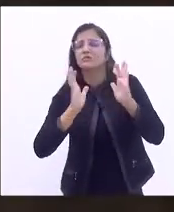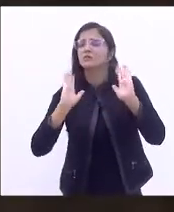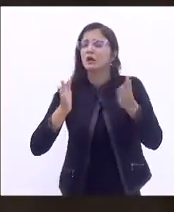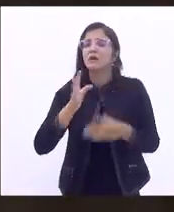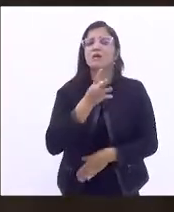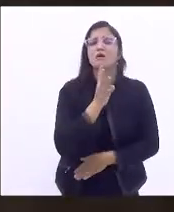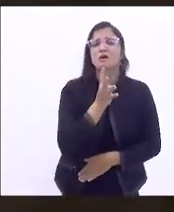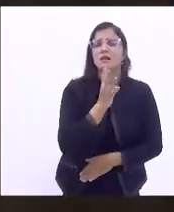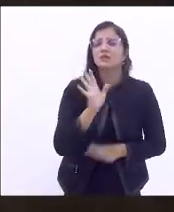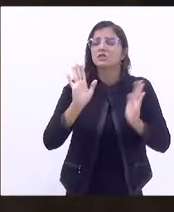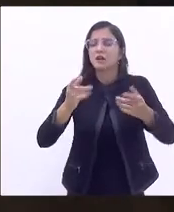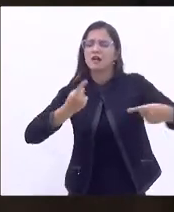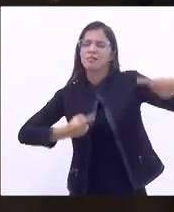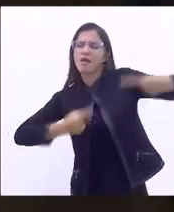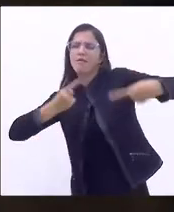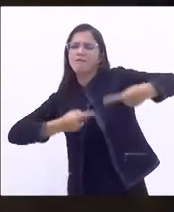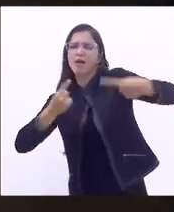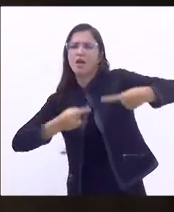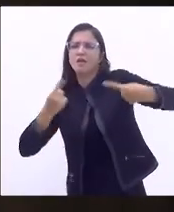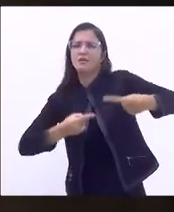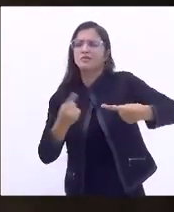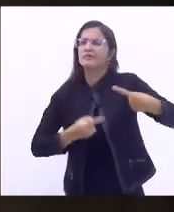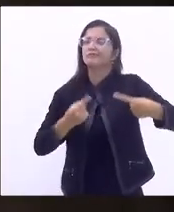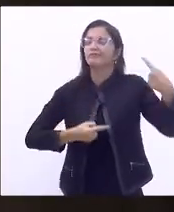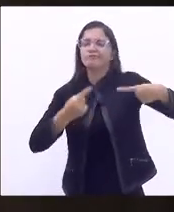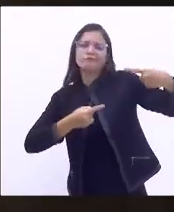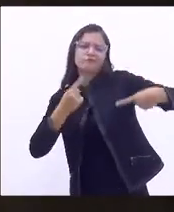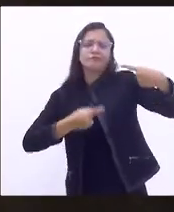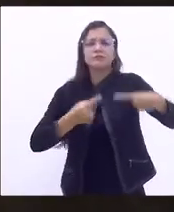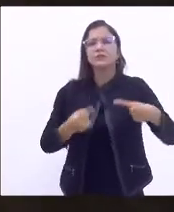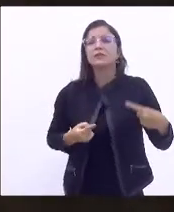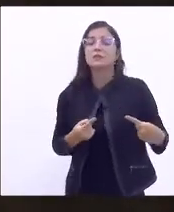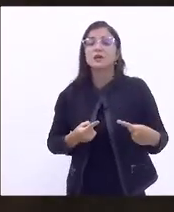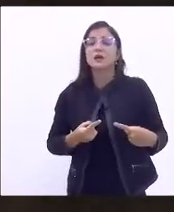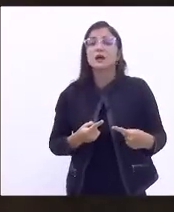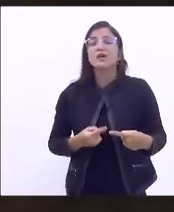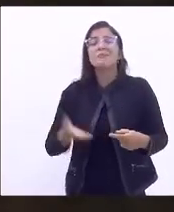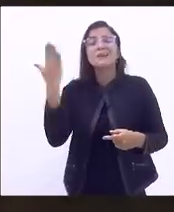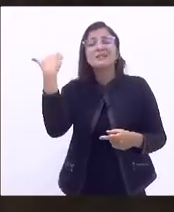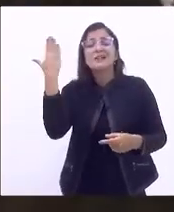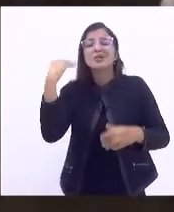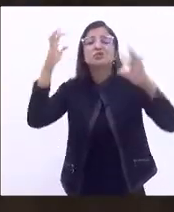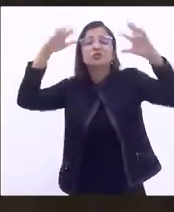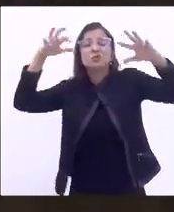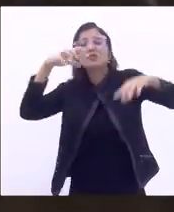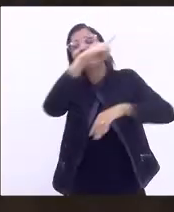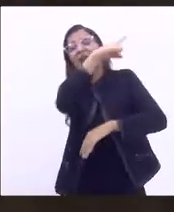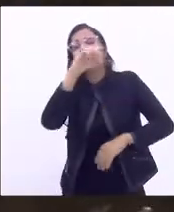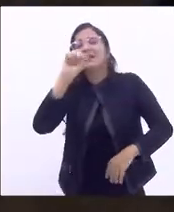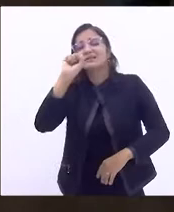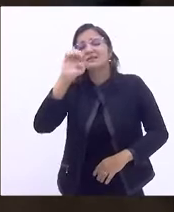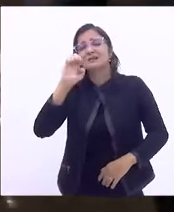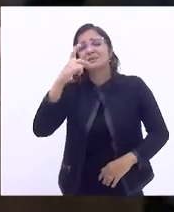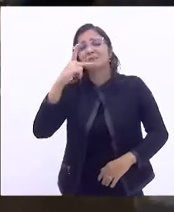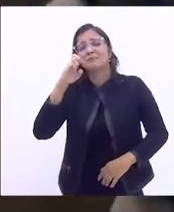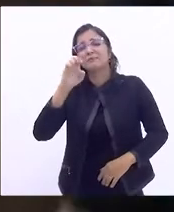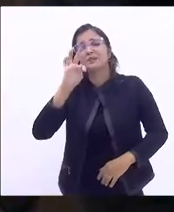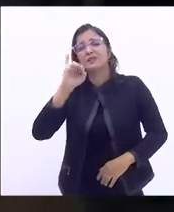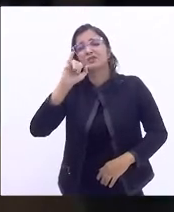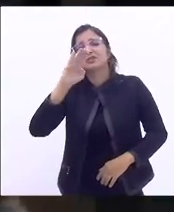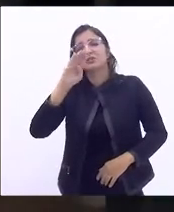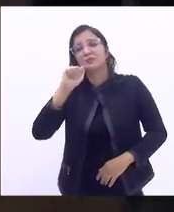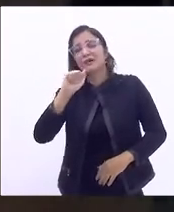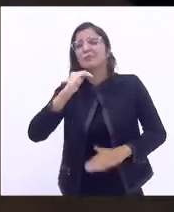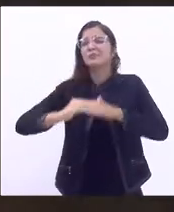debate intenso desde a chuva de prata em Sepetiba, desde todo um processo ambiental